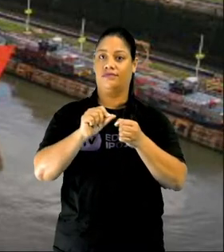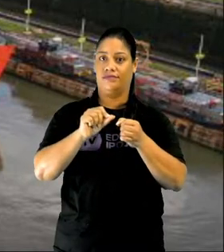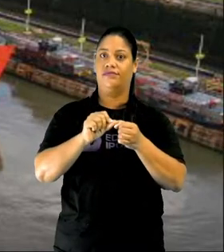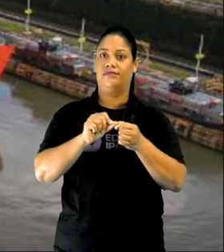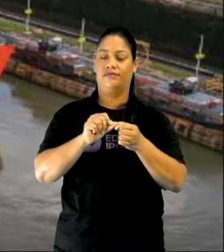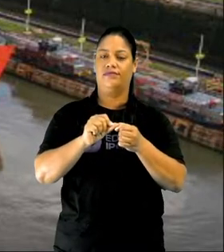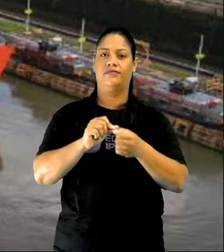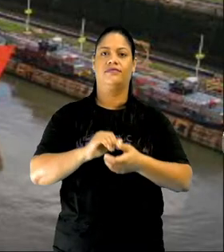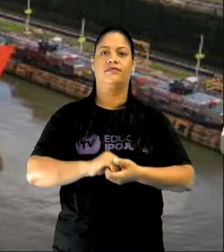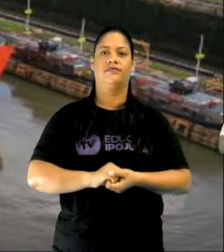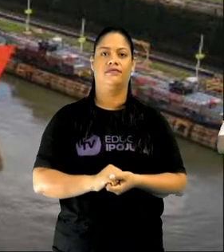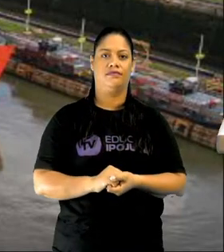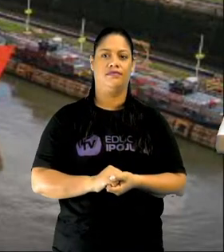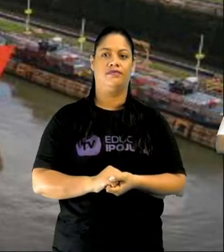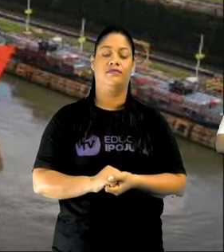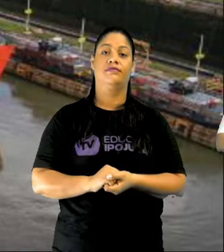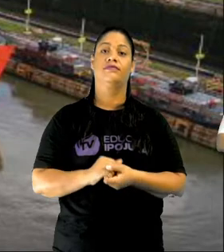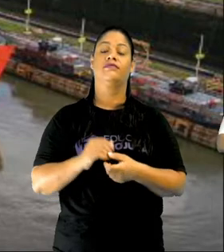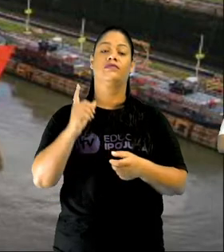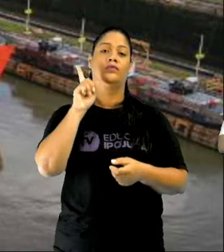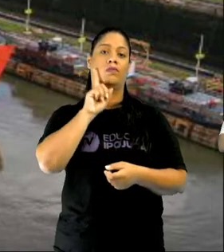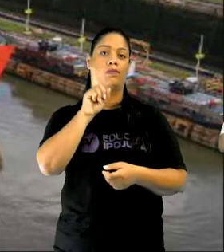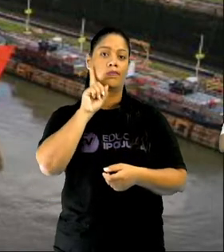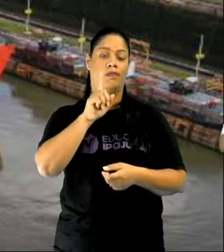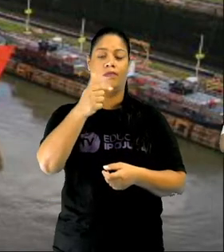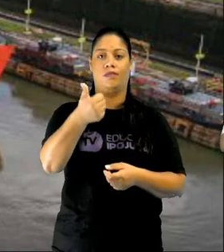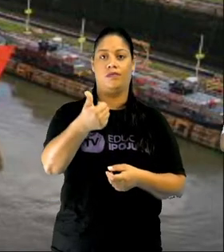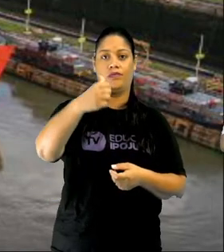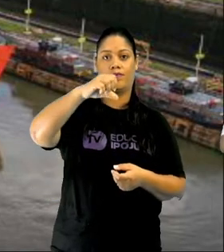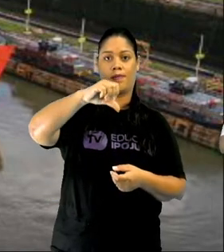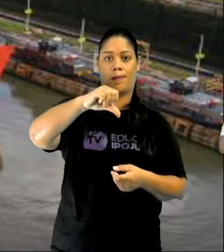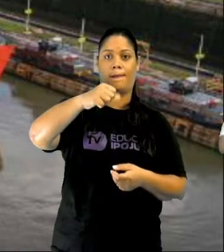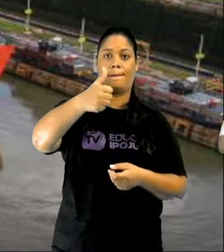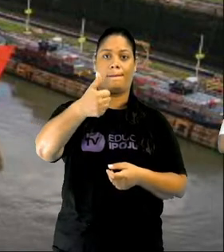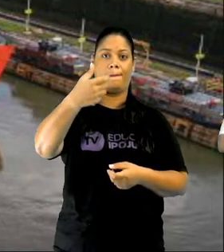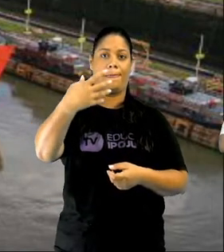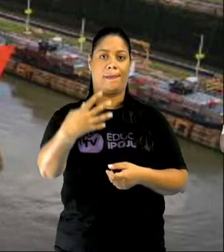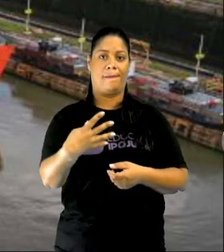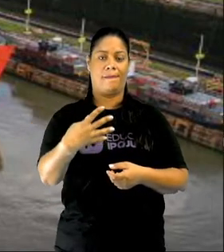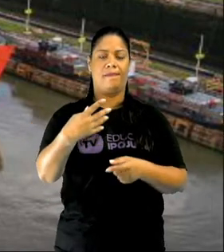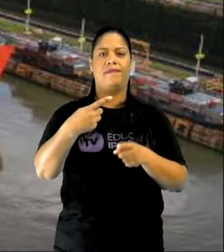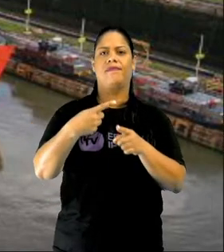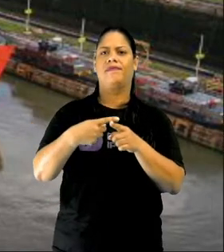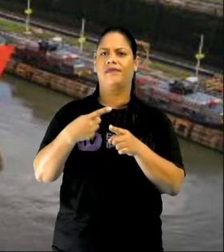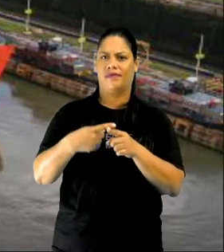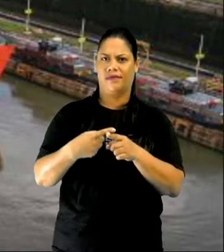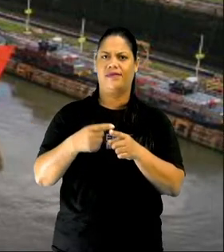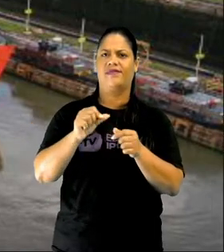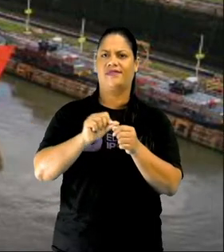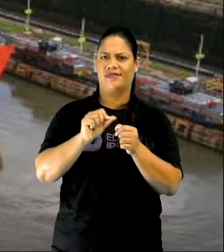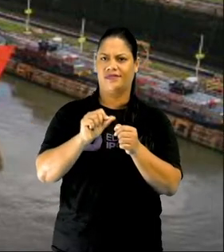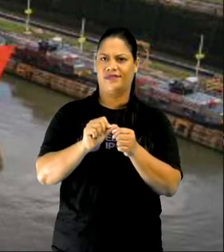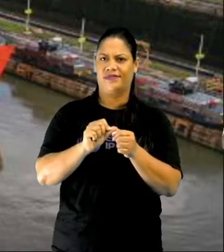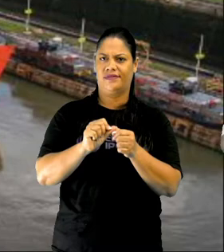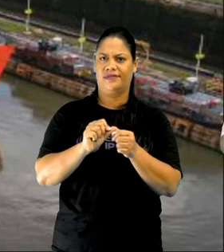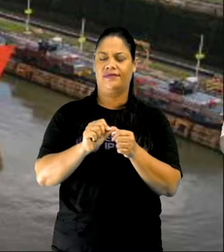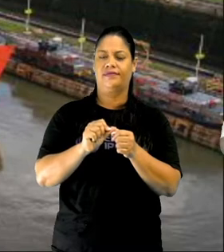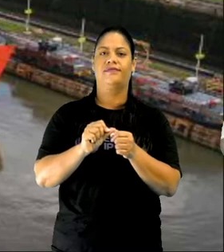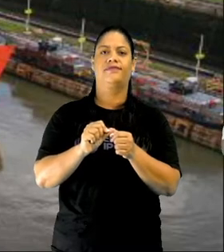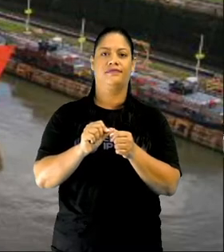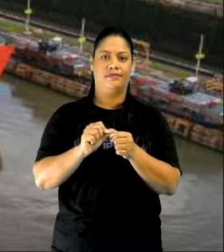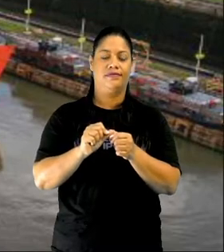construído com capital dos Estados Unidos em 1914. Por que é que ele foi construído?